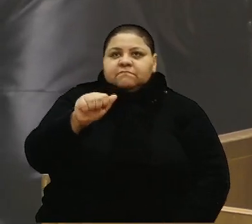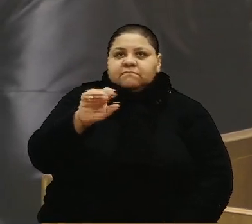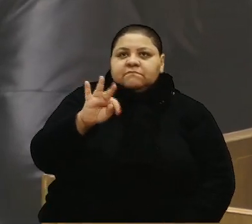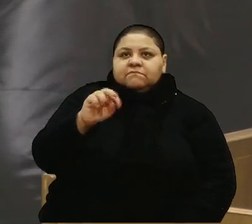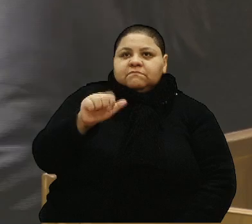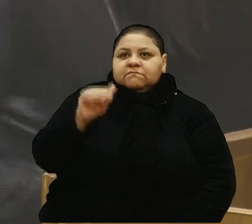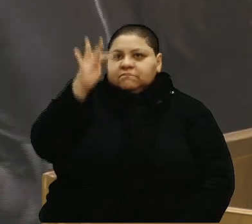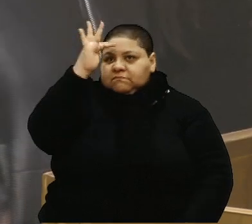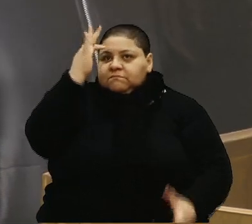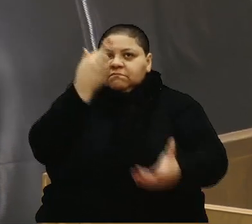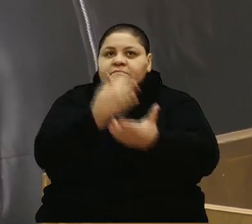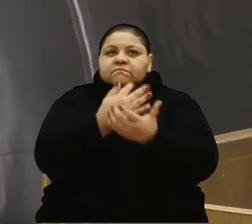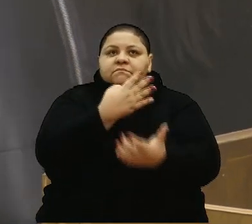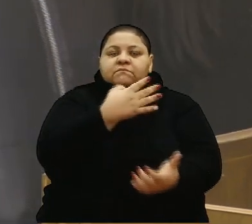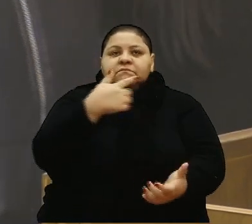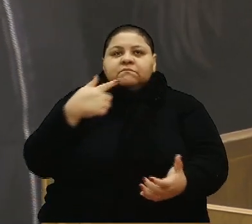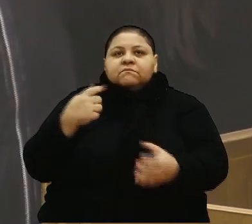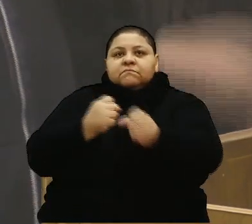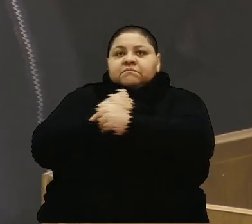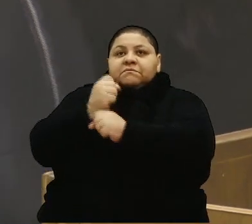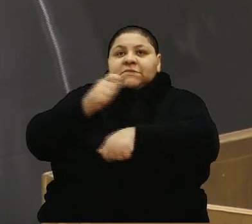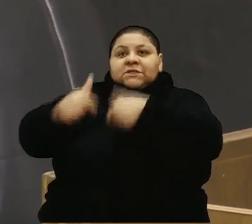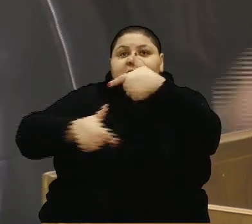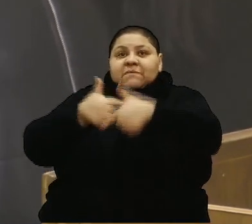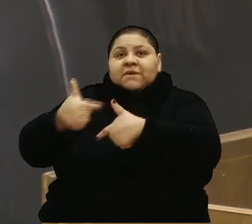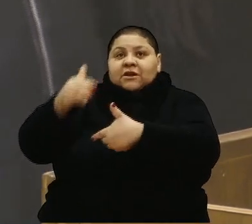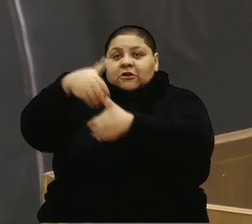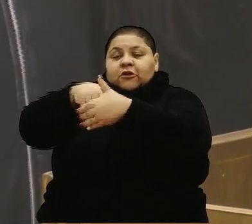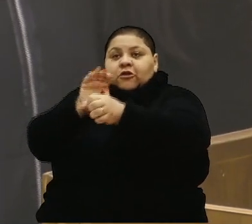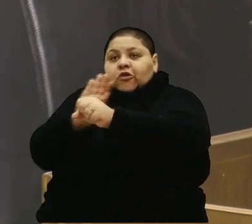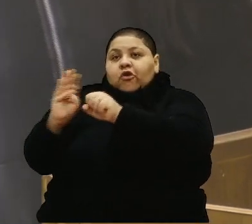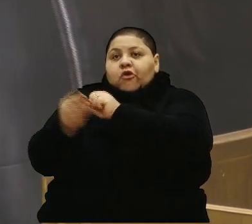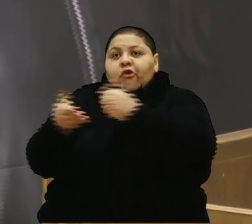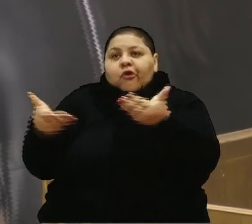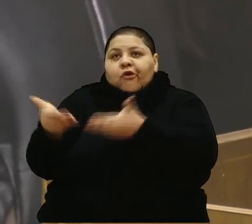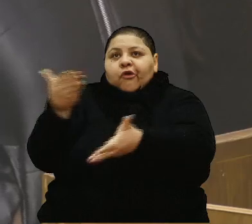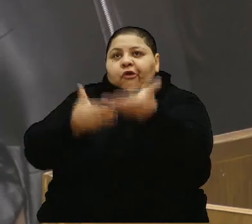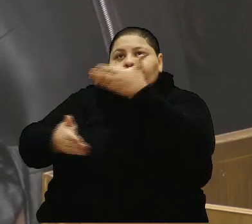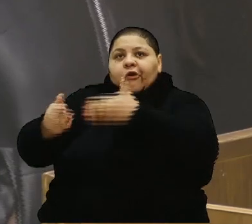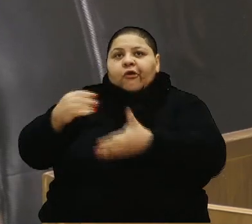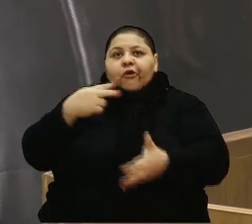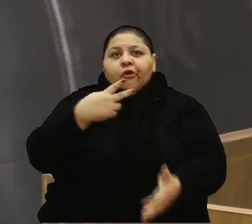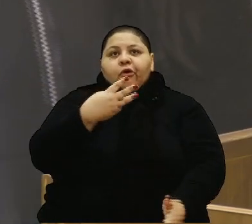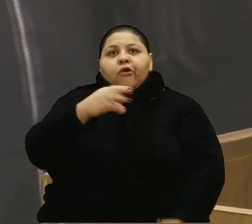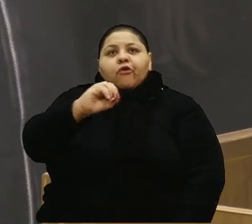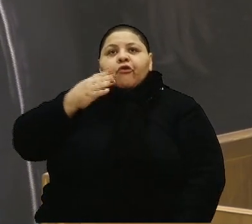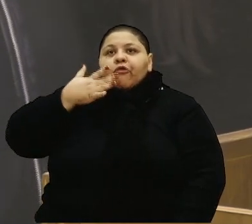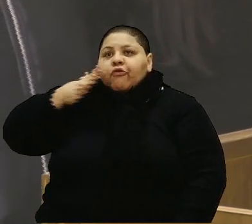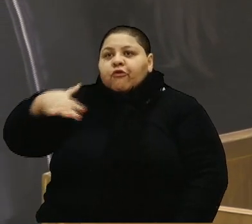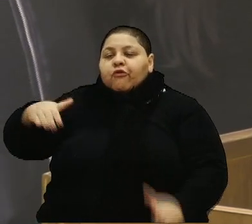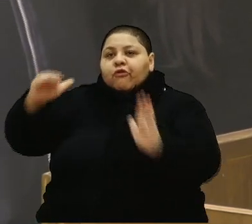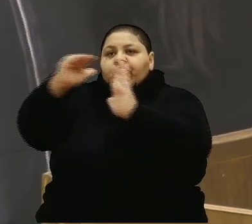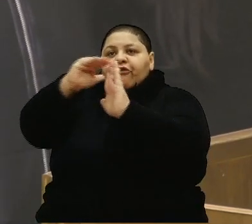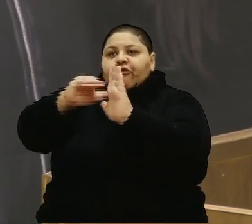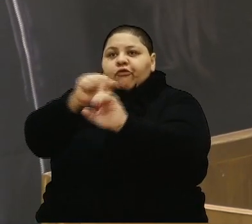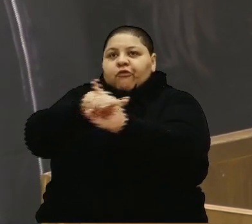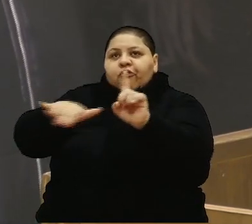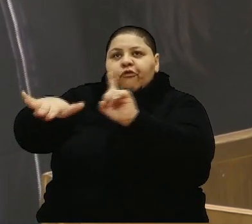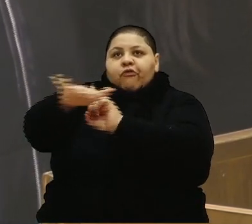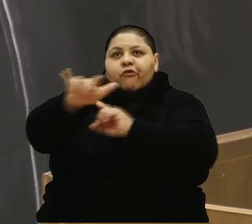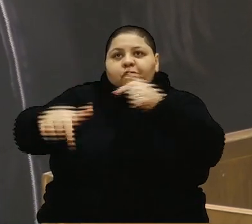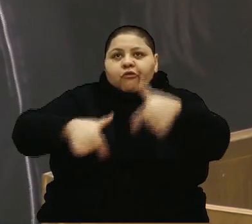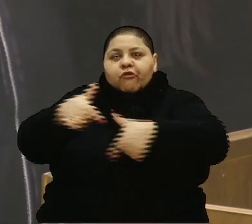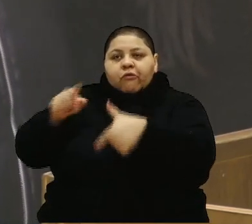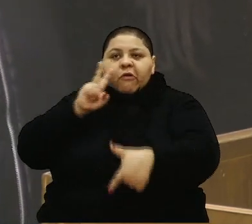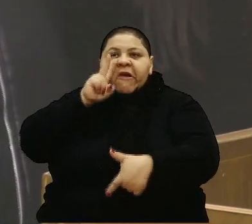47 anos, no bairro Santa Fé atuando. Hoje atendemos 230 crianças no Programa Social Serviço, Convivência e